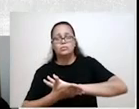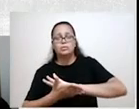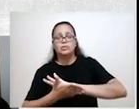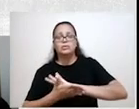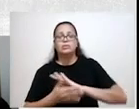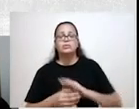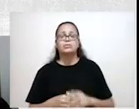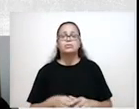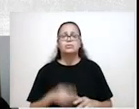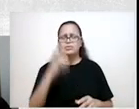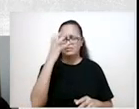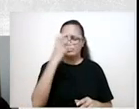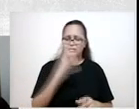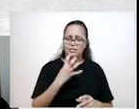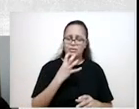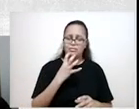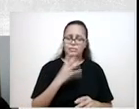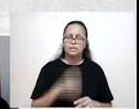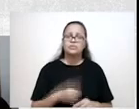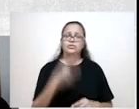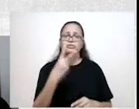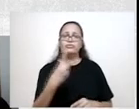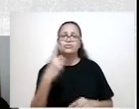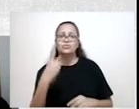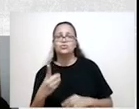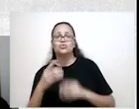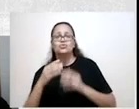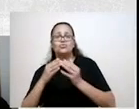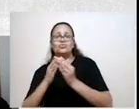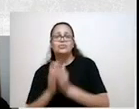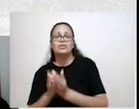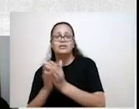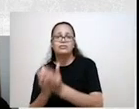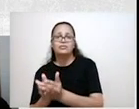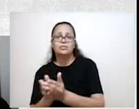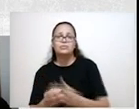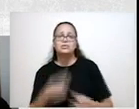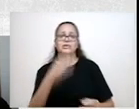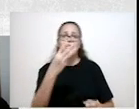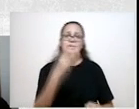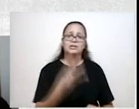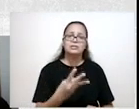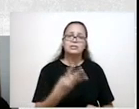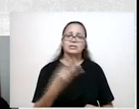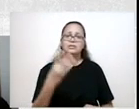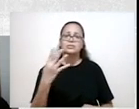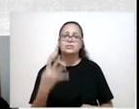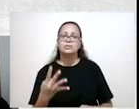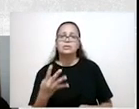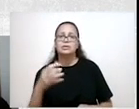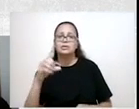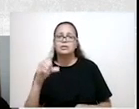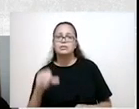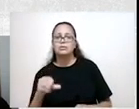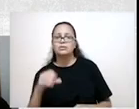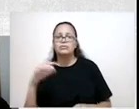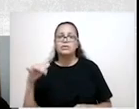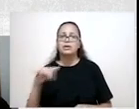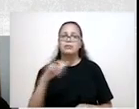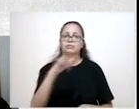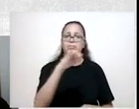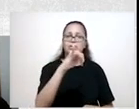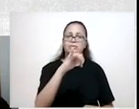danificou seriamente 21 navios e 347 aviões, matando cerca de